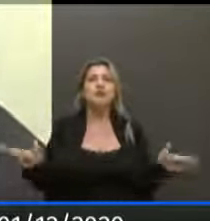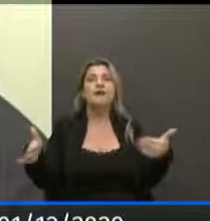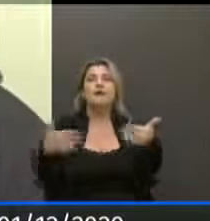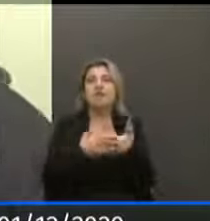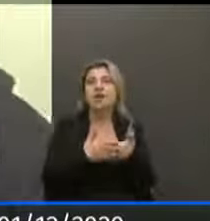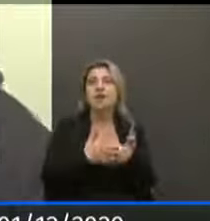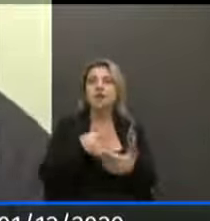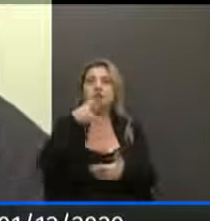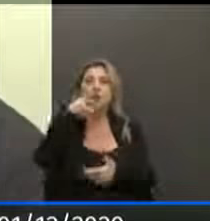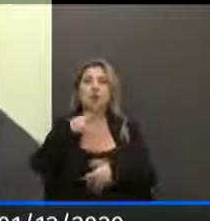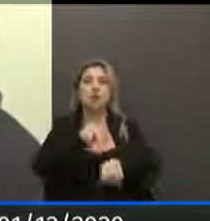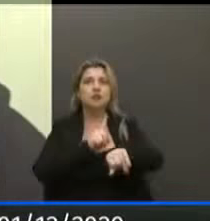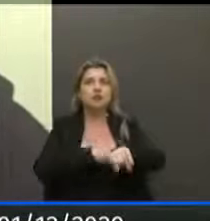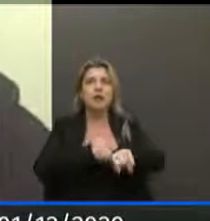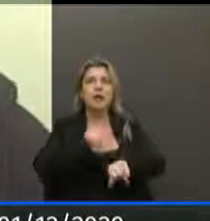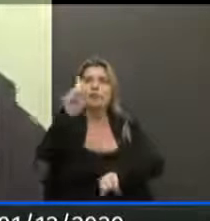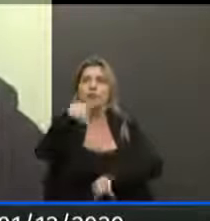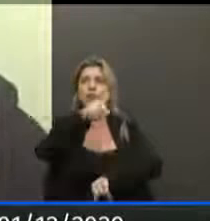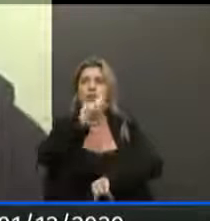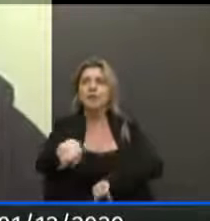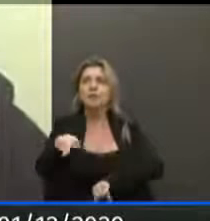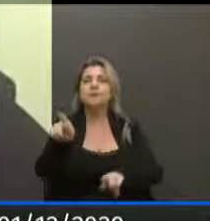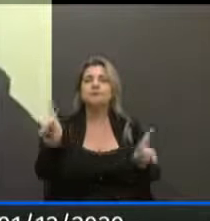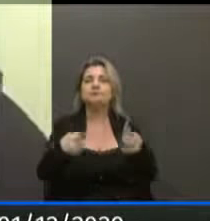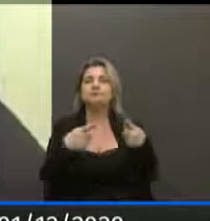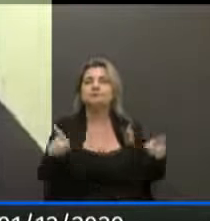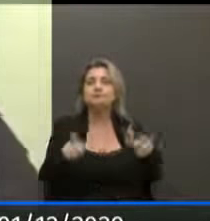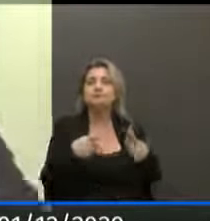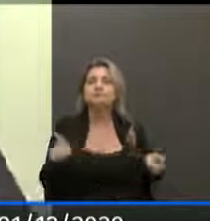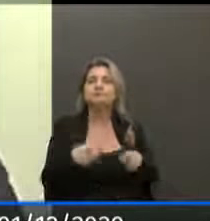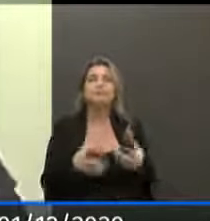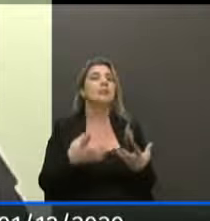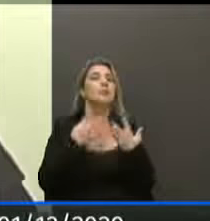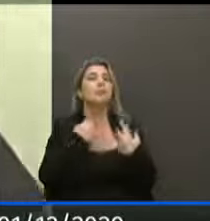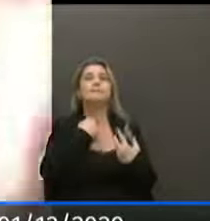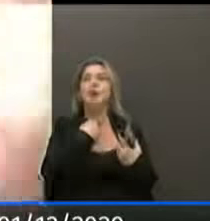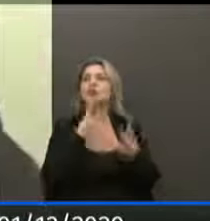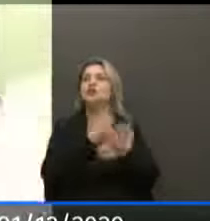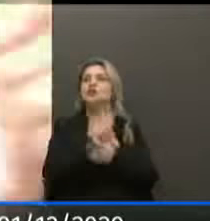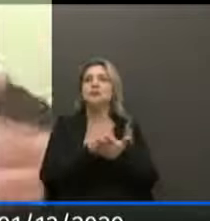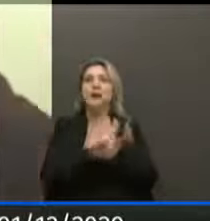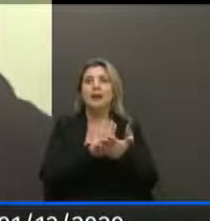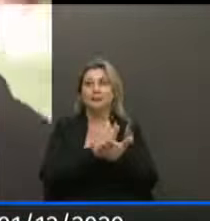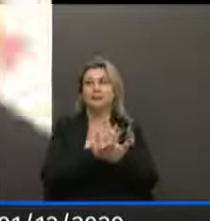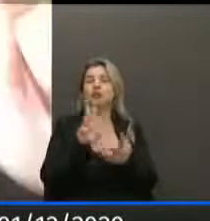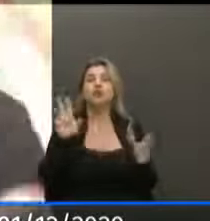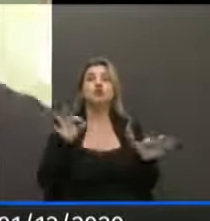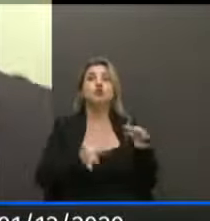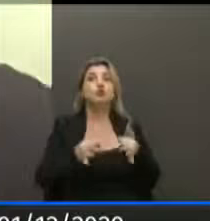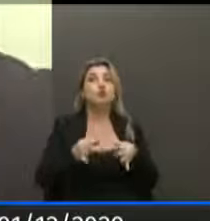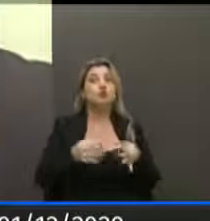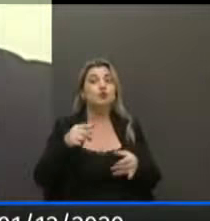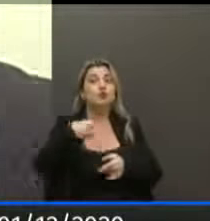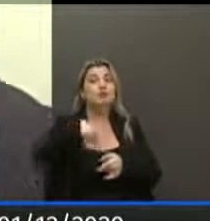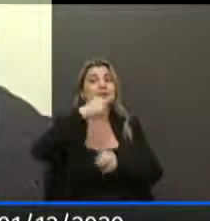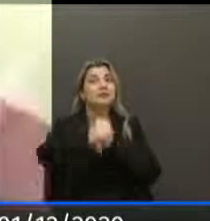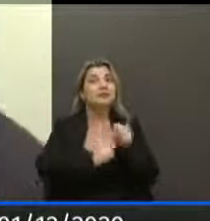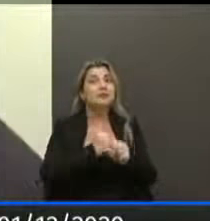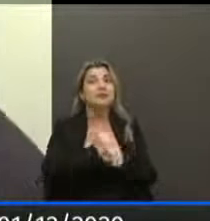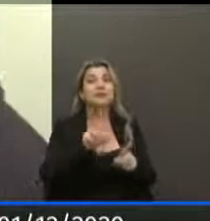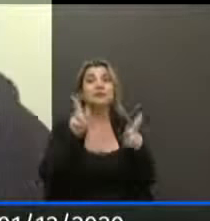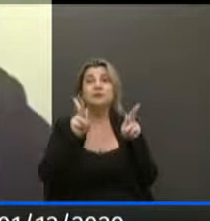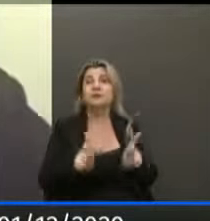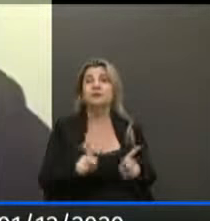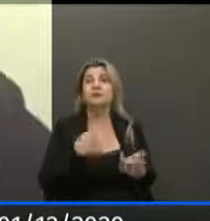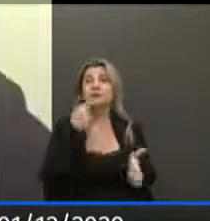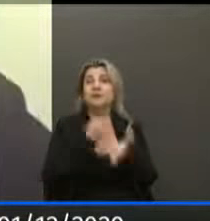corta horário, proíbe tocar, não permite nada, justamente no fechamento de ano, que é onde esse pessoal vai poder recuperar, tentar recuperar uma parte do que perdeu nos